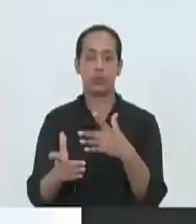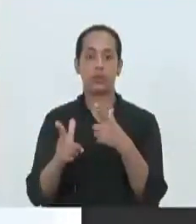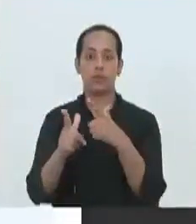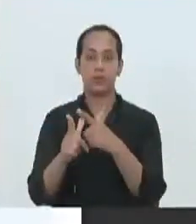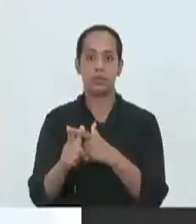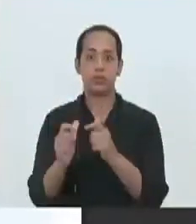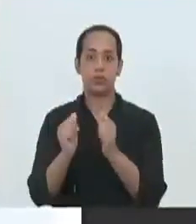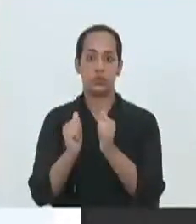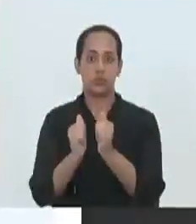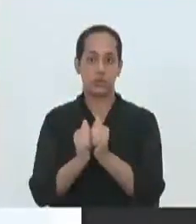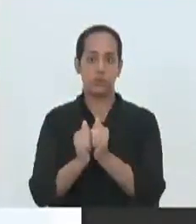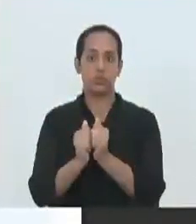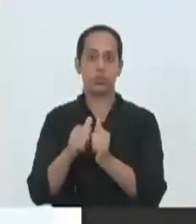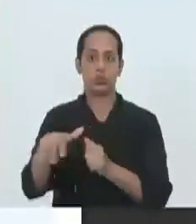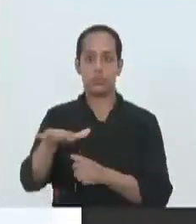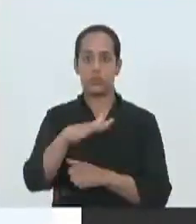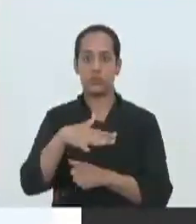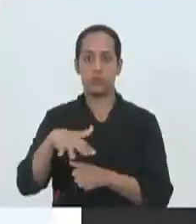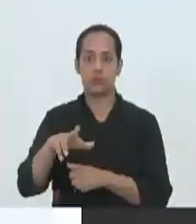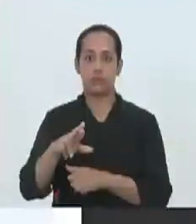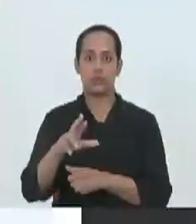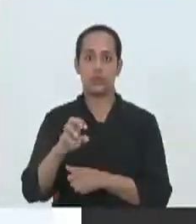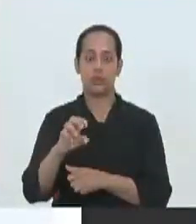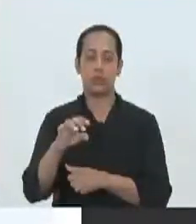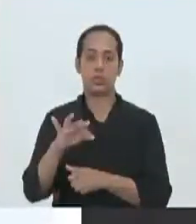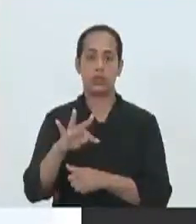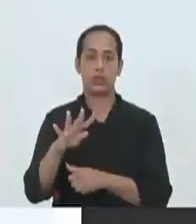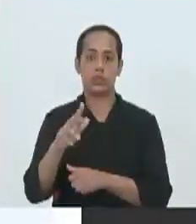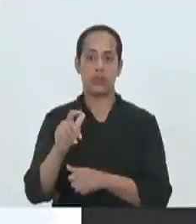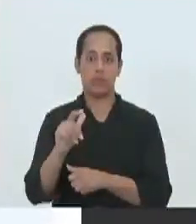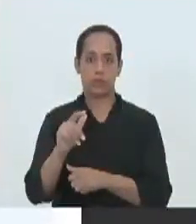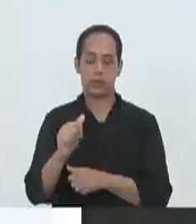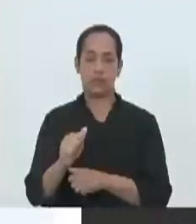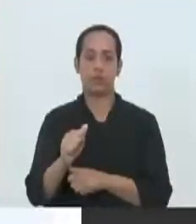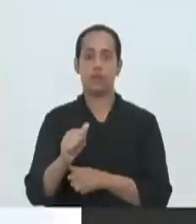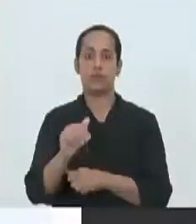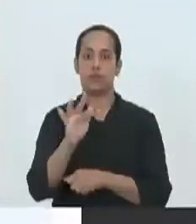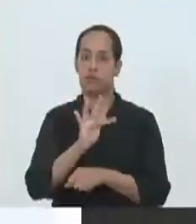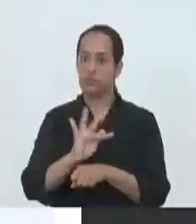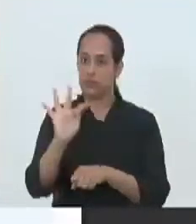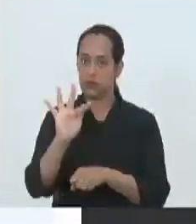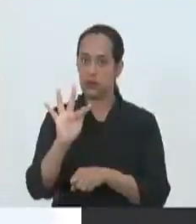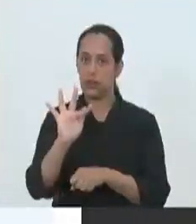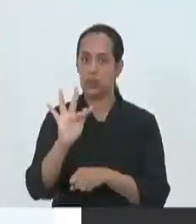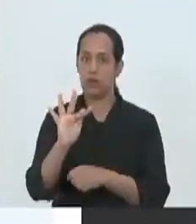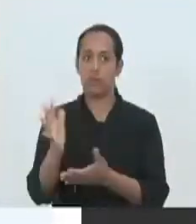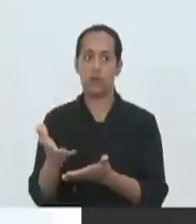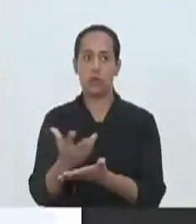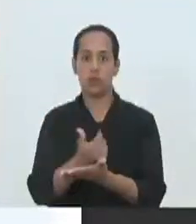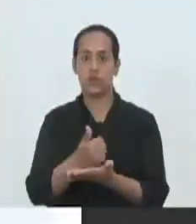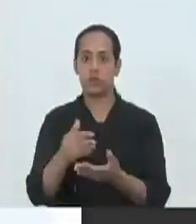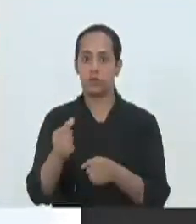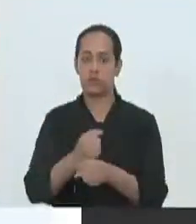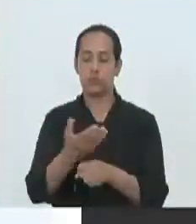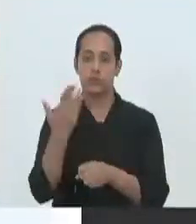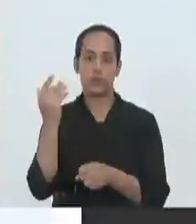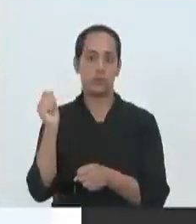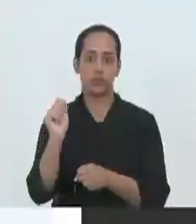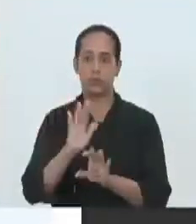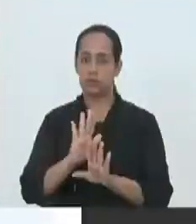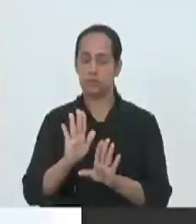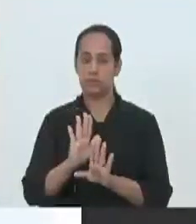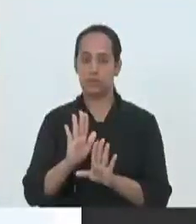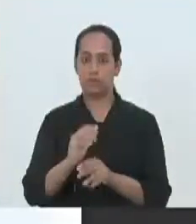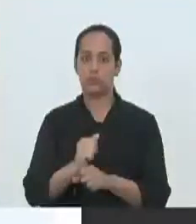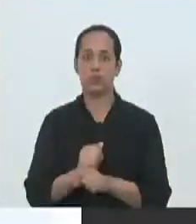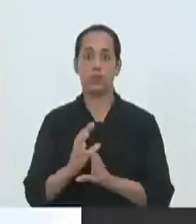de de PASEP que não foram recolhidos em anos anteriores isso foi assinado em 2017 esses parcelamentos que a gente assinou a gente assinou todos em